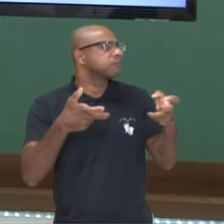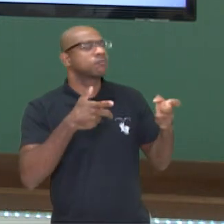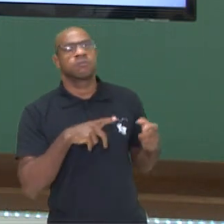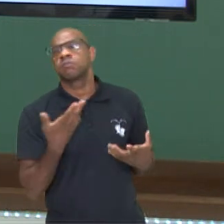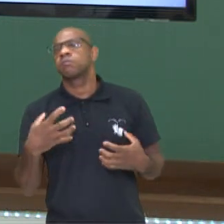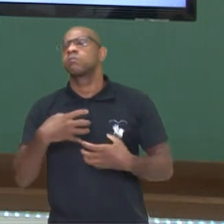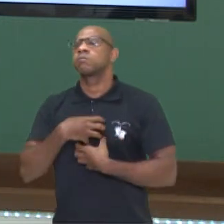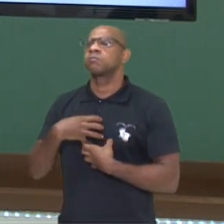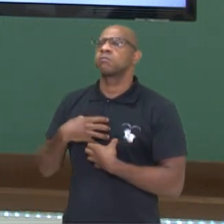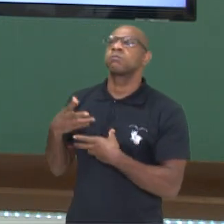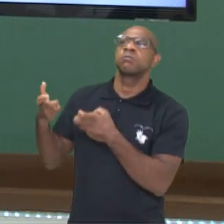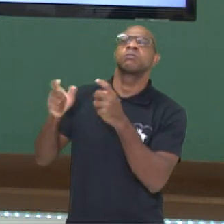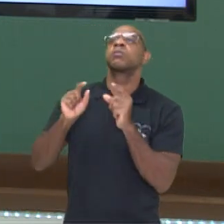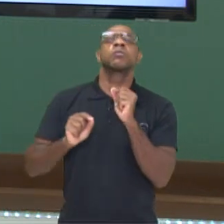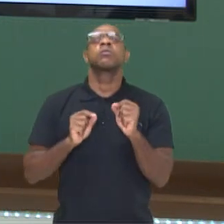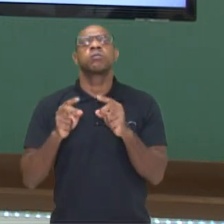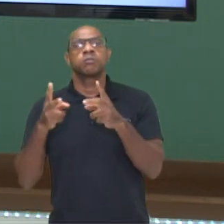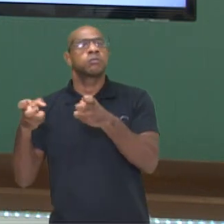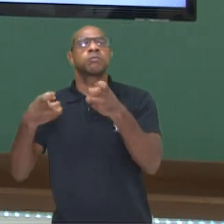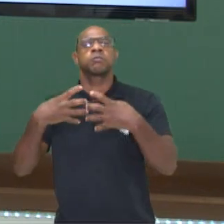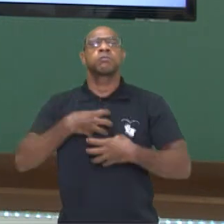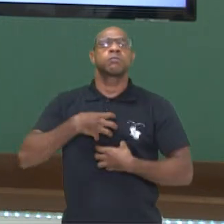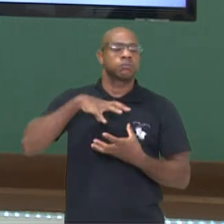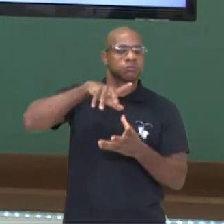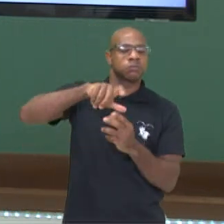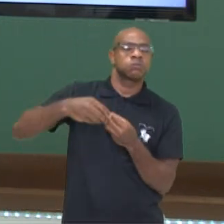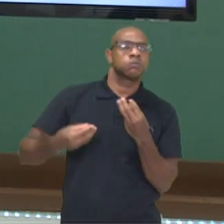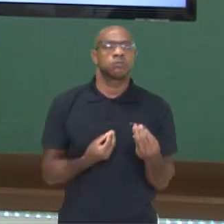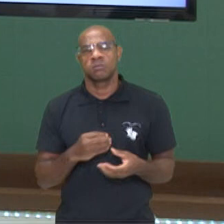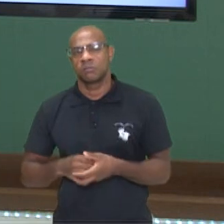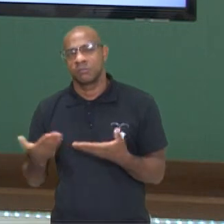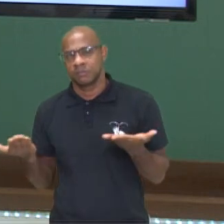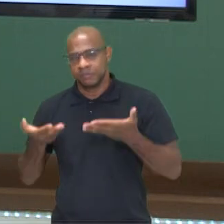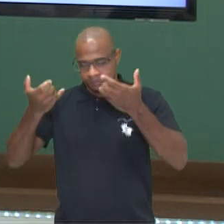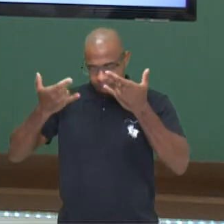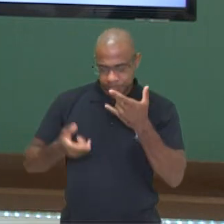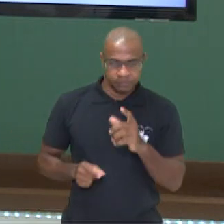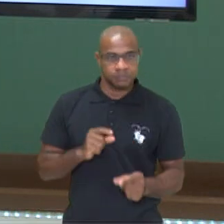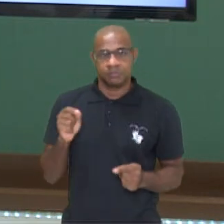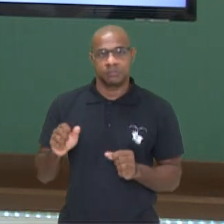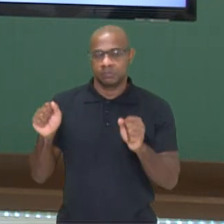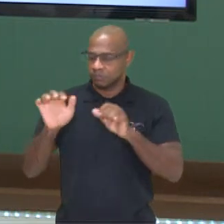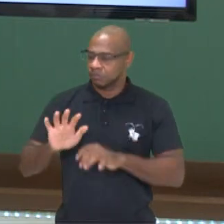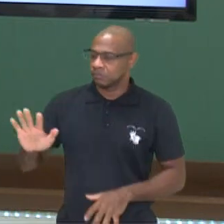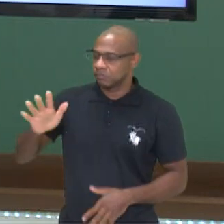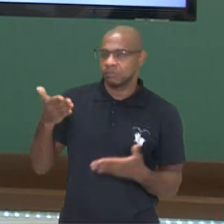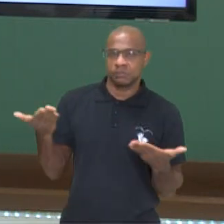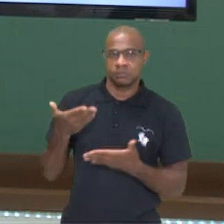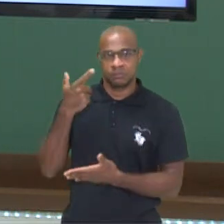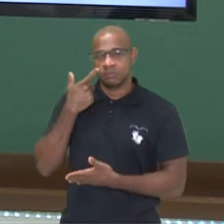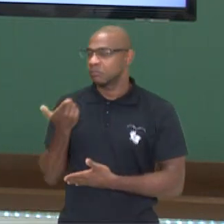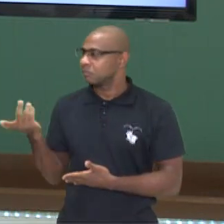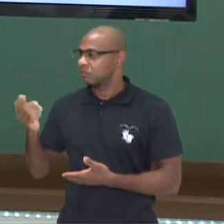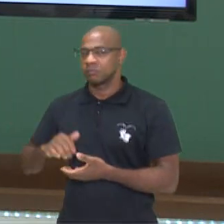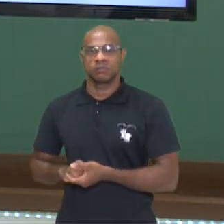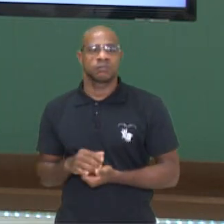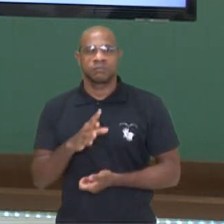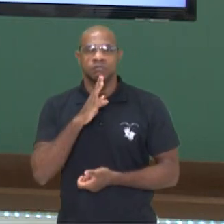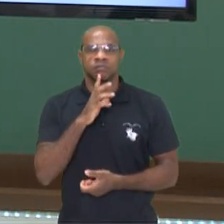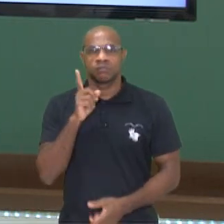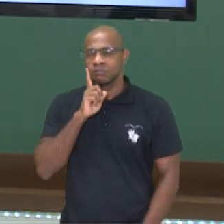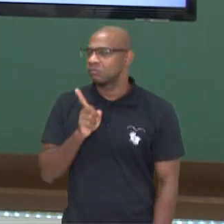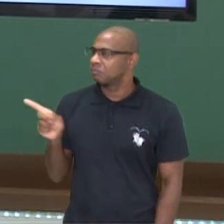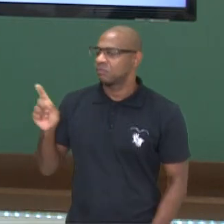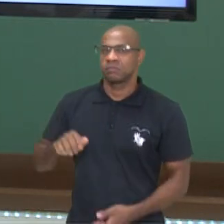Como você vê o mundo? E para isso, vamos refletir sobre essa ilustração, uma ilustração bem conhecida,